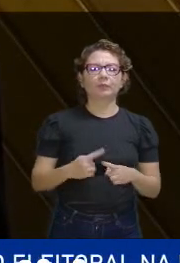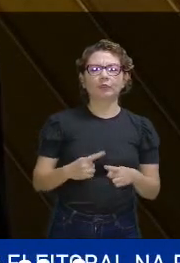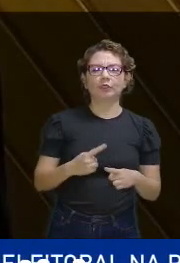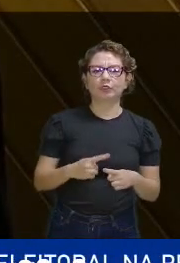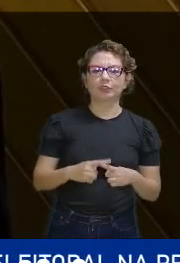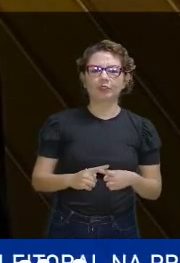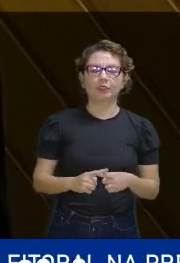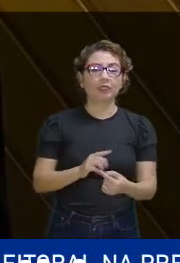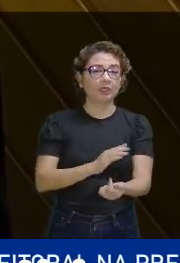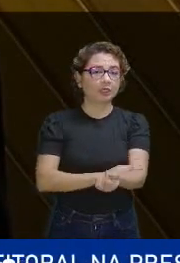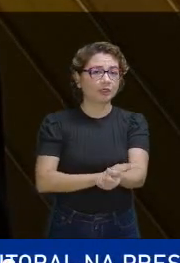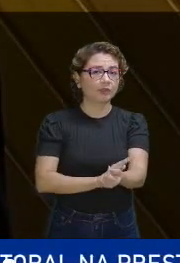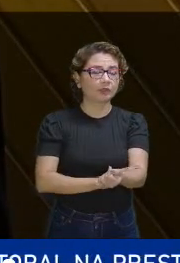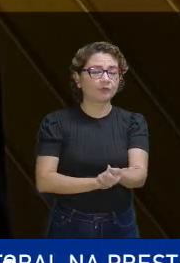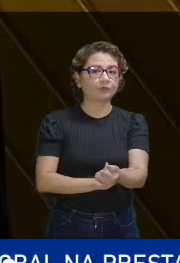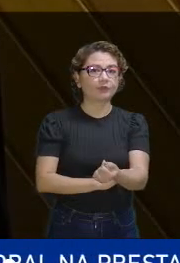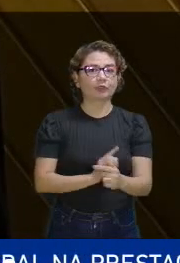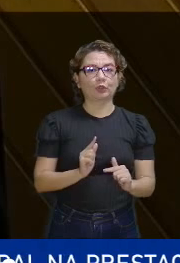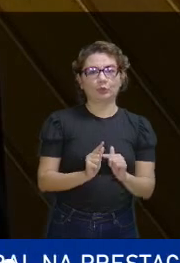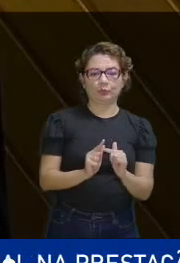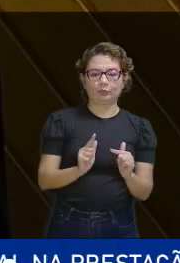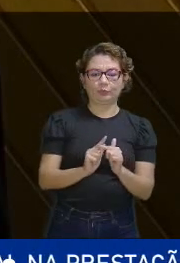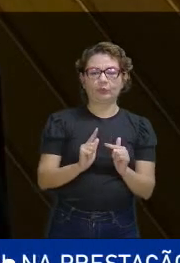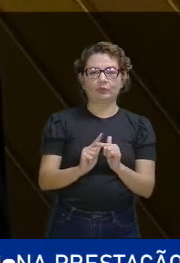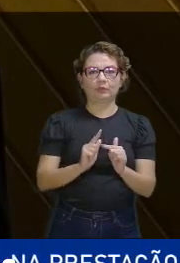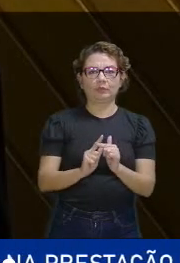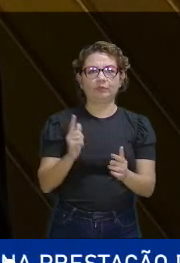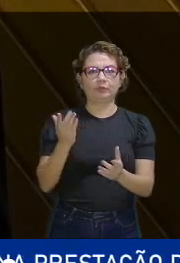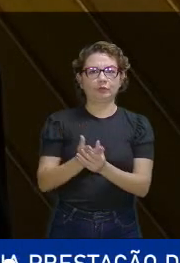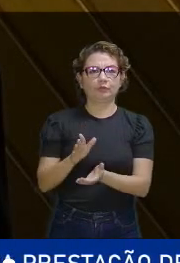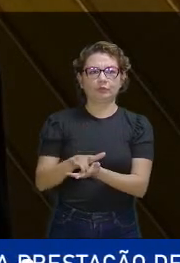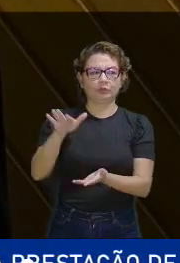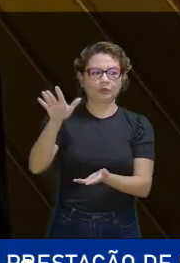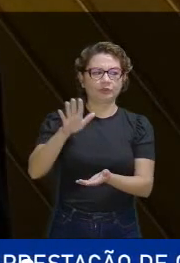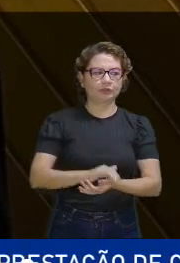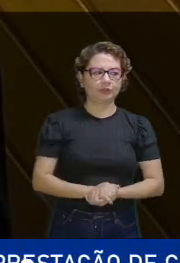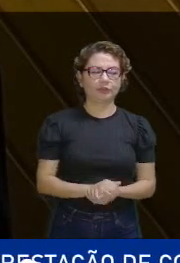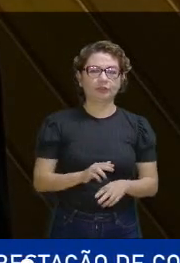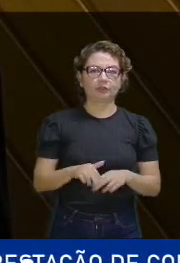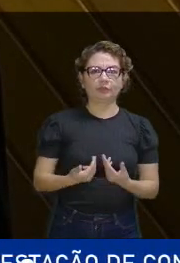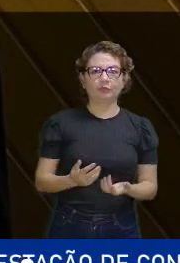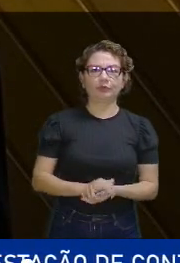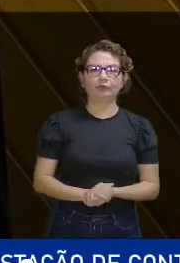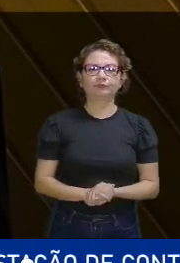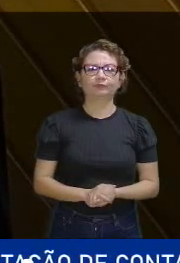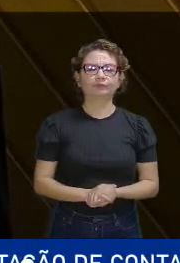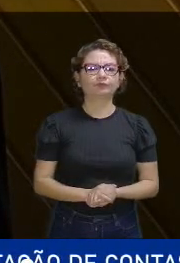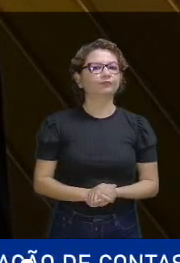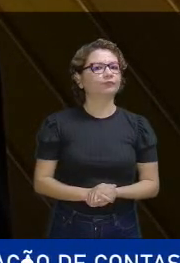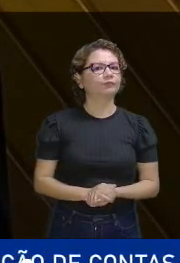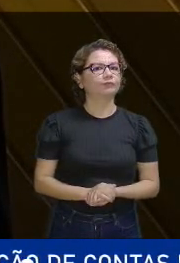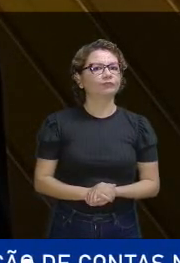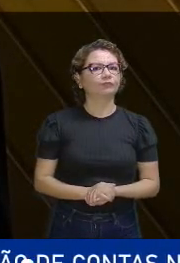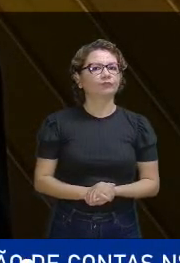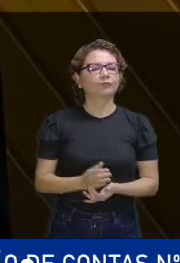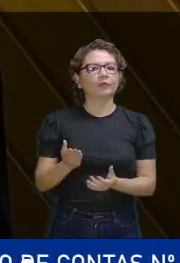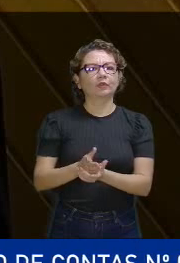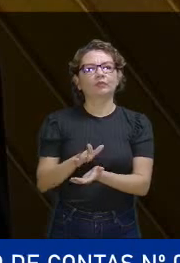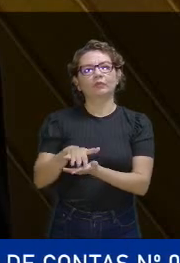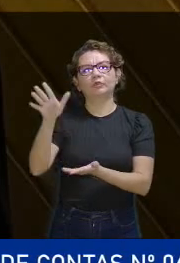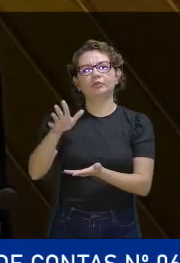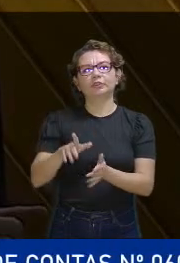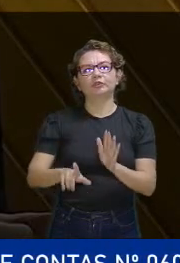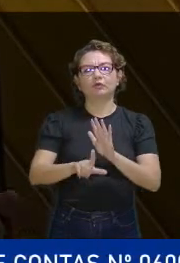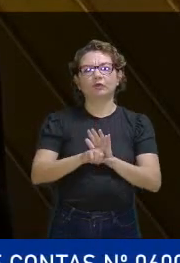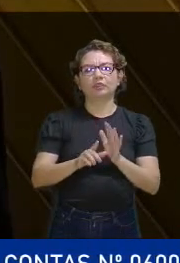que compromete a regularidade do processo e impõe reconhecimento de nulidade dos atos praticados por violação ao devido processo legal.